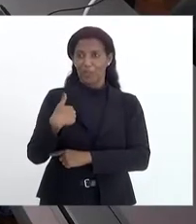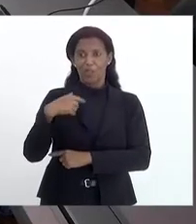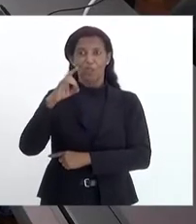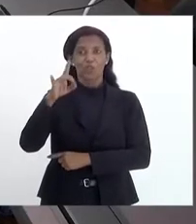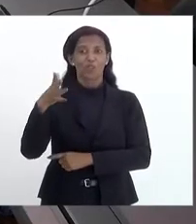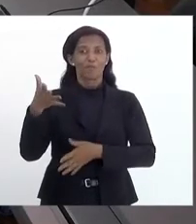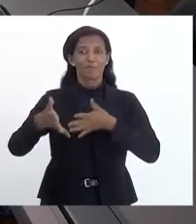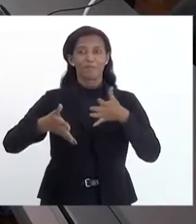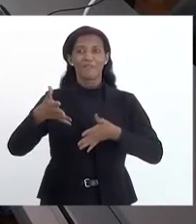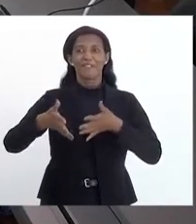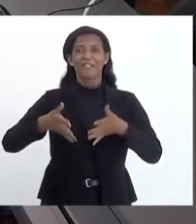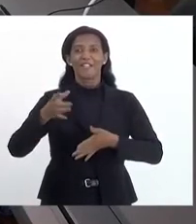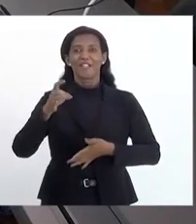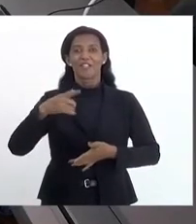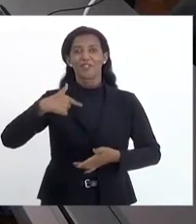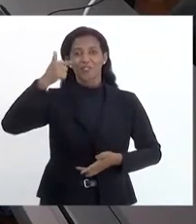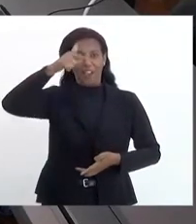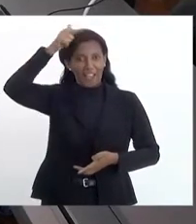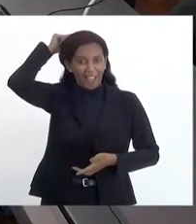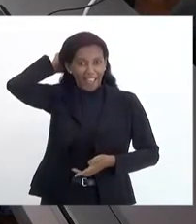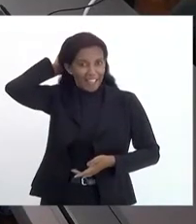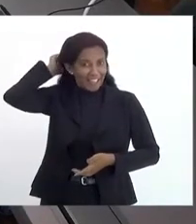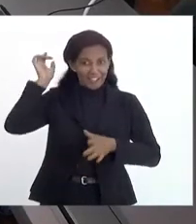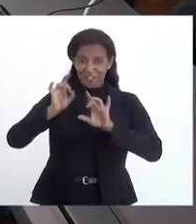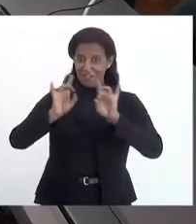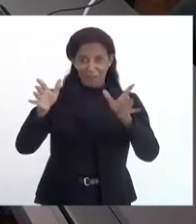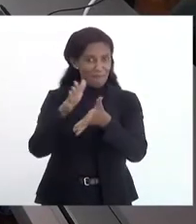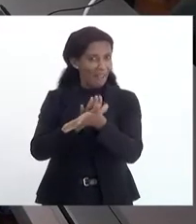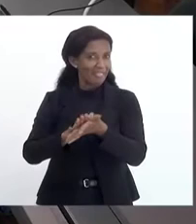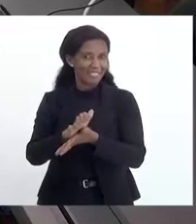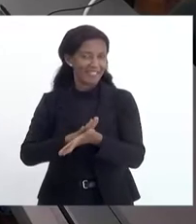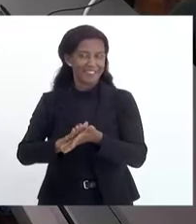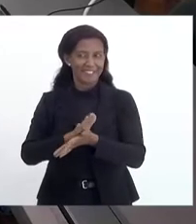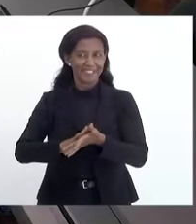dizer na linguagem de Libra que eu sou careca, mais nada.